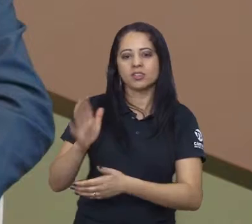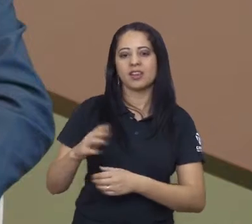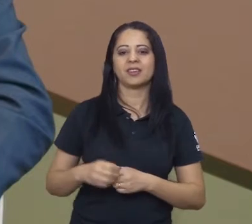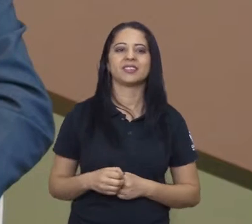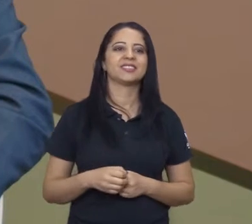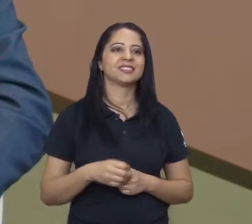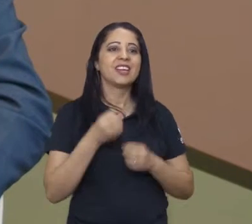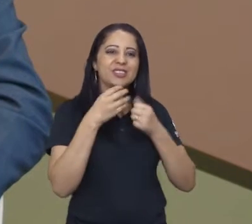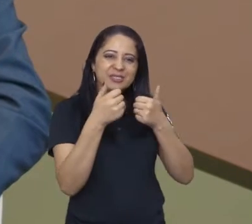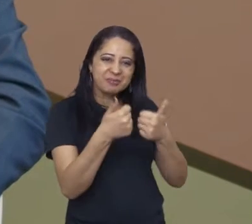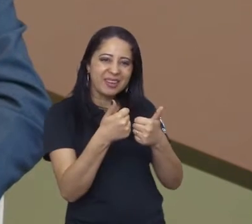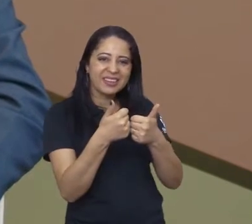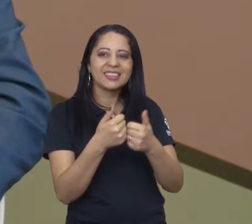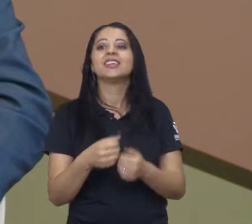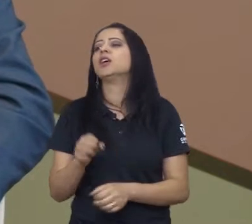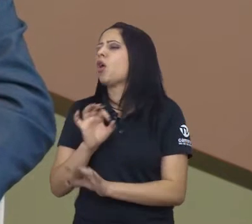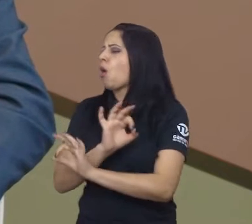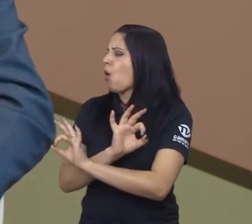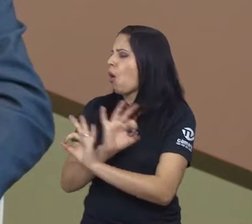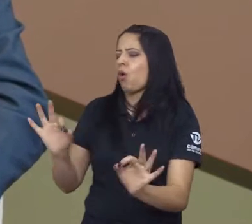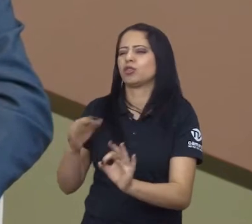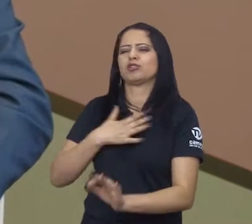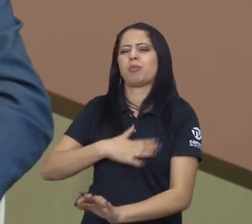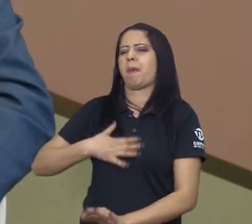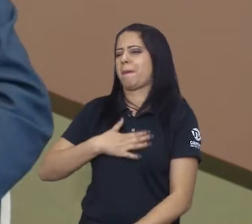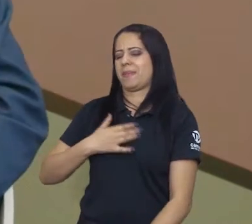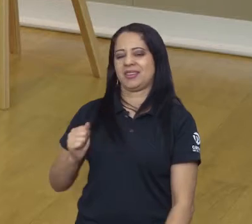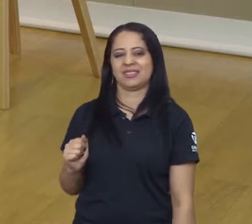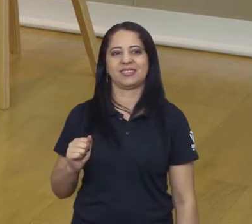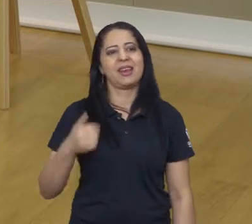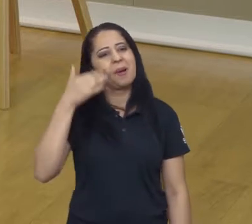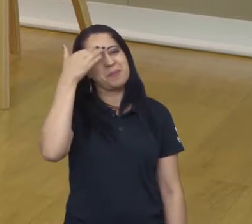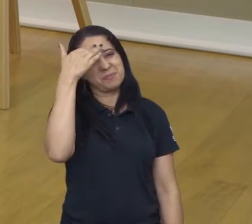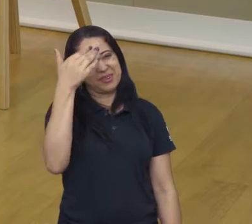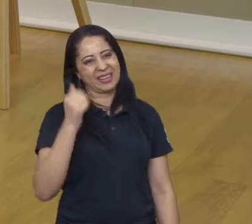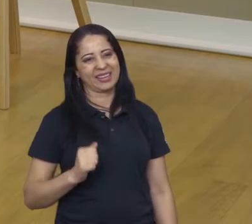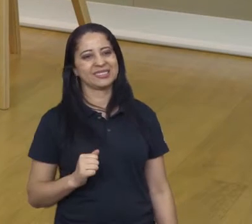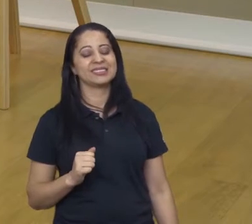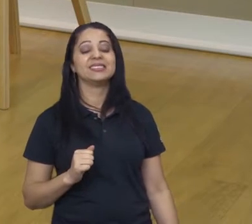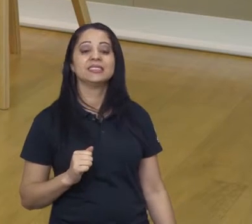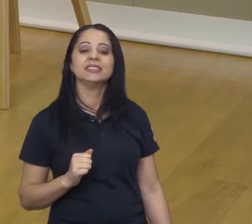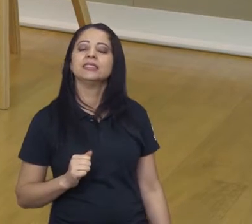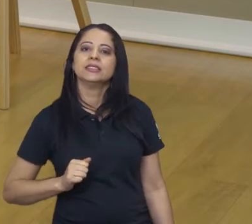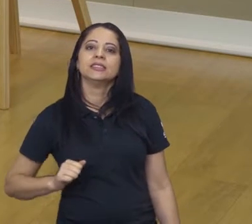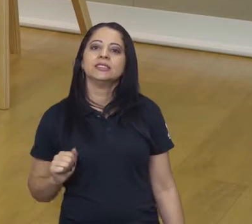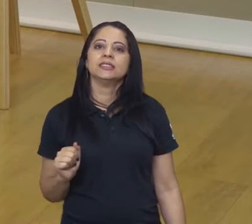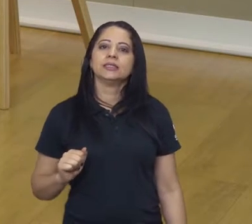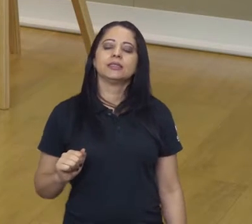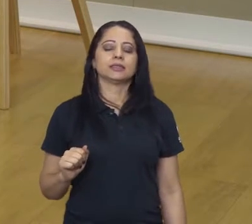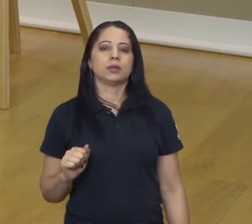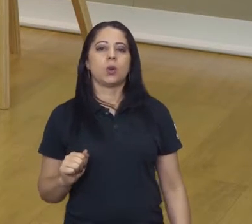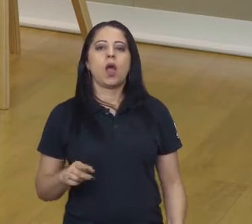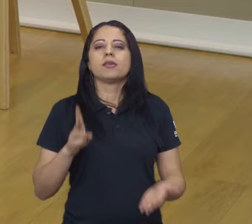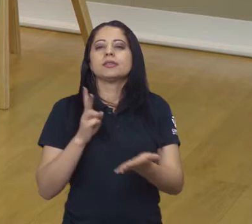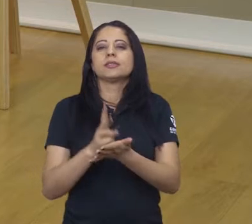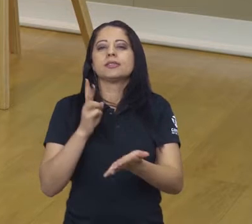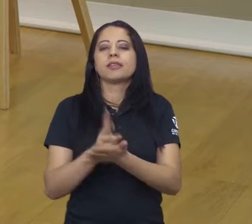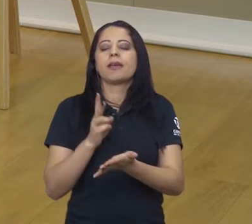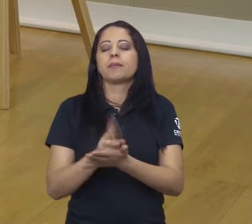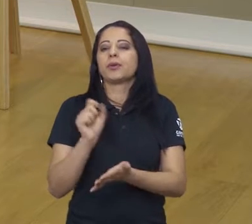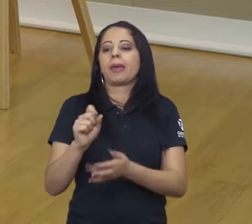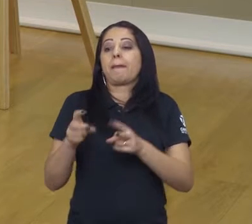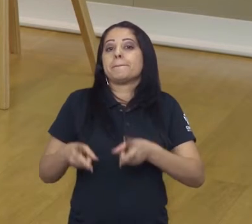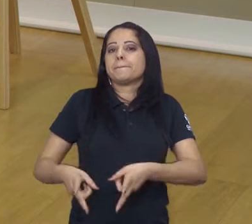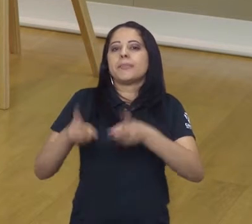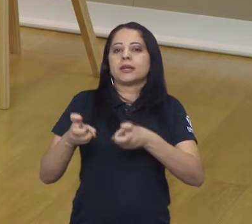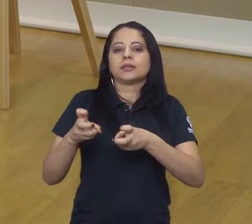tudo bem Dr Sérgio Reis Tudo ótimo um prazer estar aqui nós que agradecemos Doutor pra gente começar a gente sempre escuta aquela